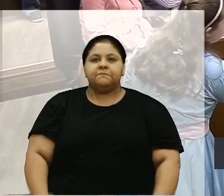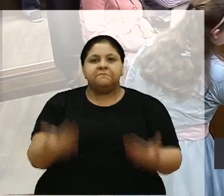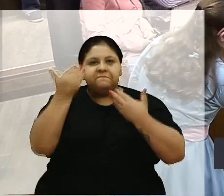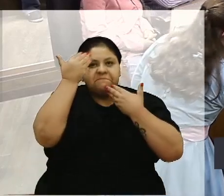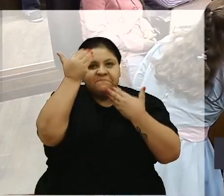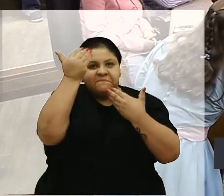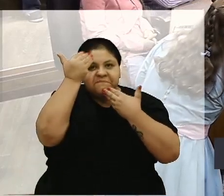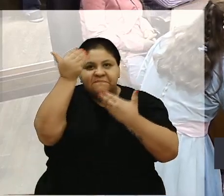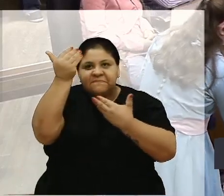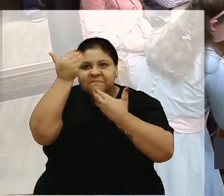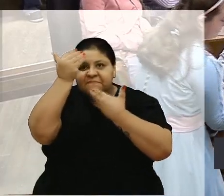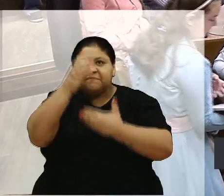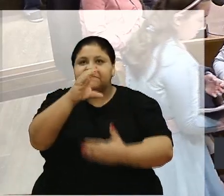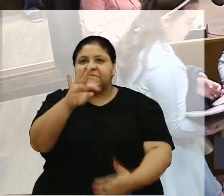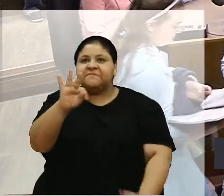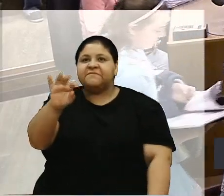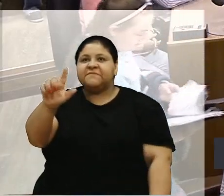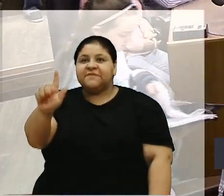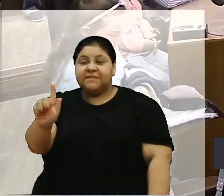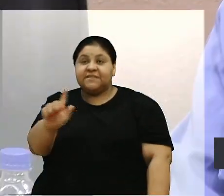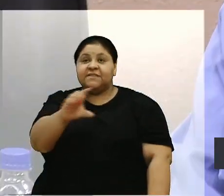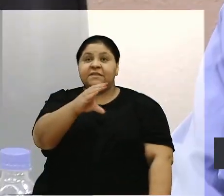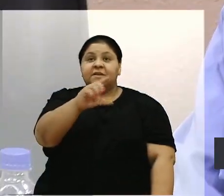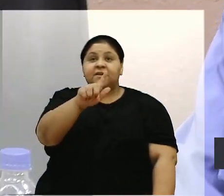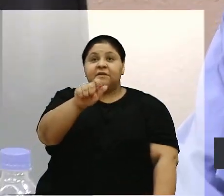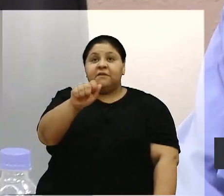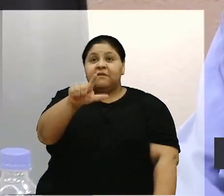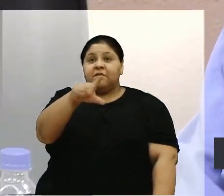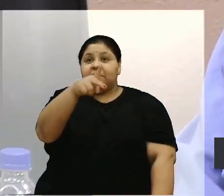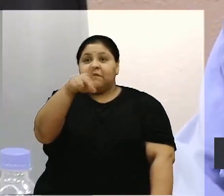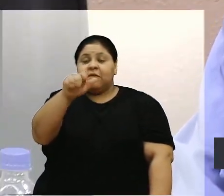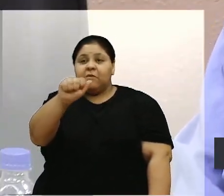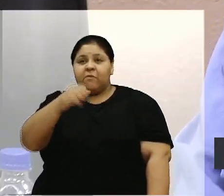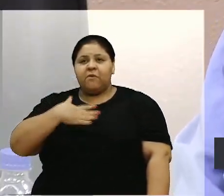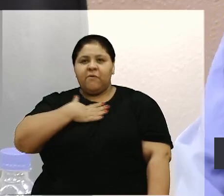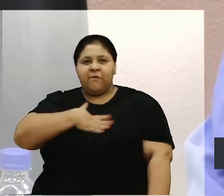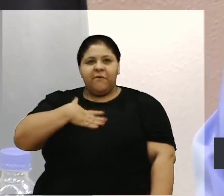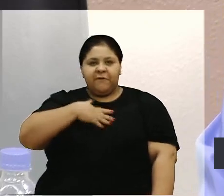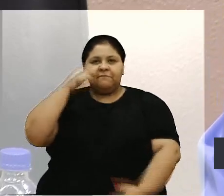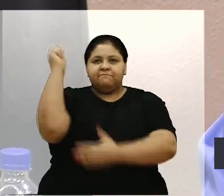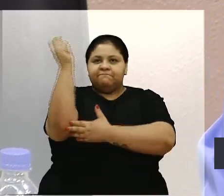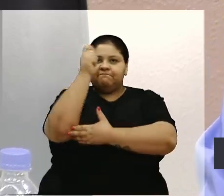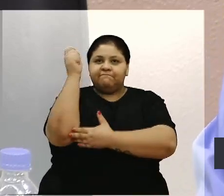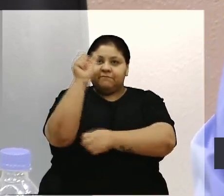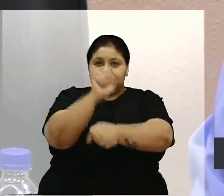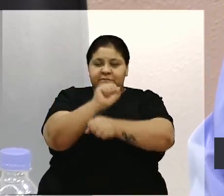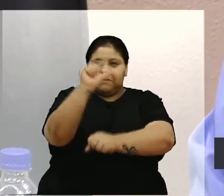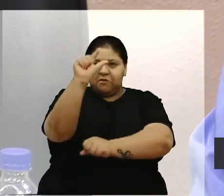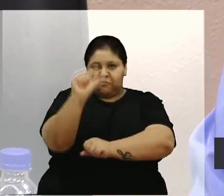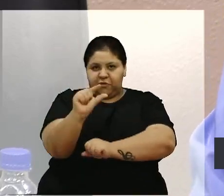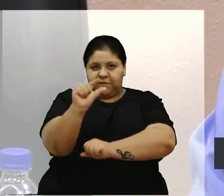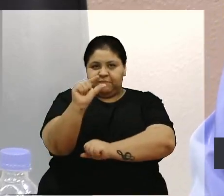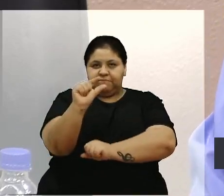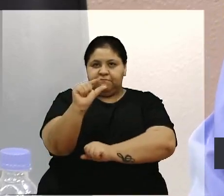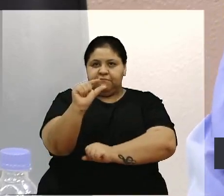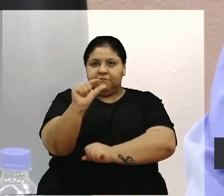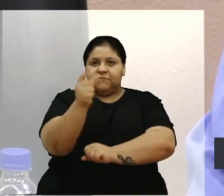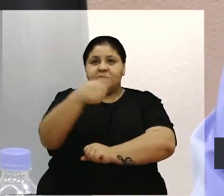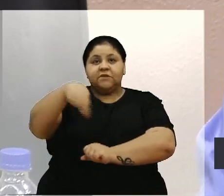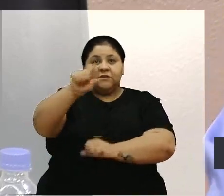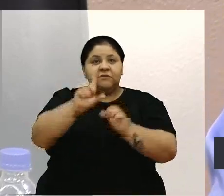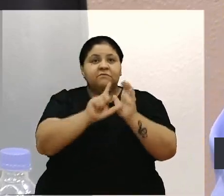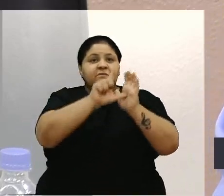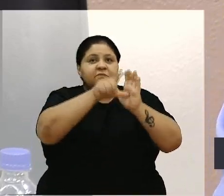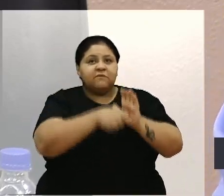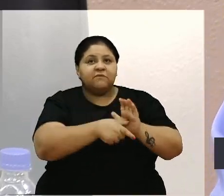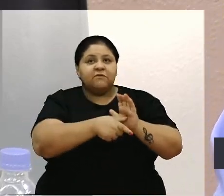Muito obrigada ao CTG Galpão, Prazer de Gaúcho. A gente pede que vocês aguardem um pouquinho aqui, o Nicolas também, que está conosco, porque a gente depois quer